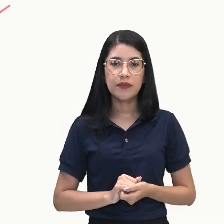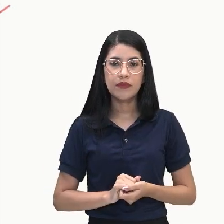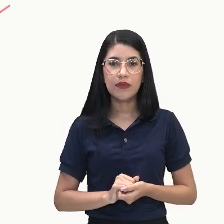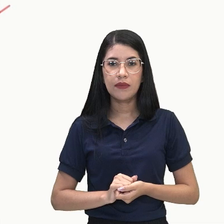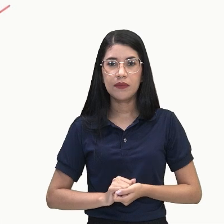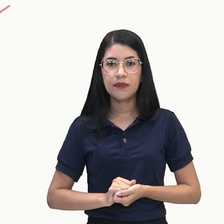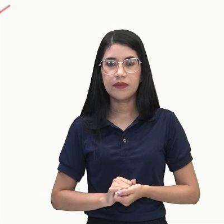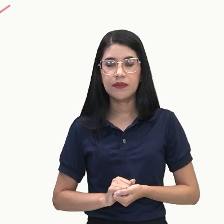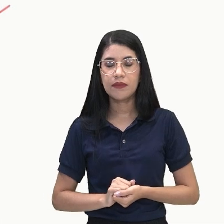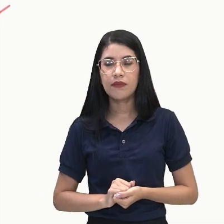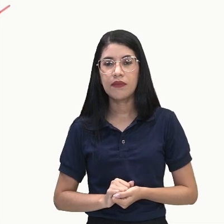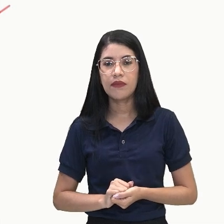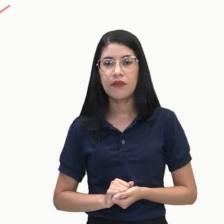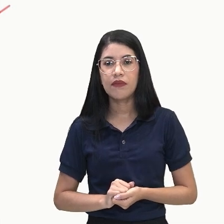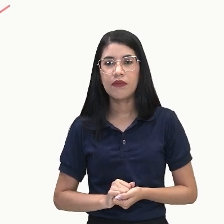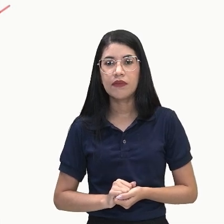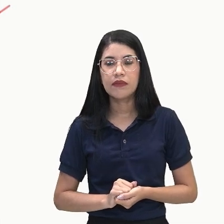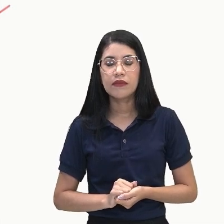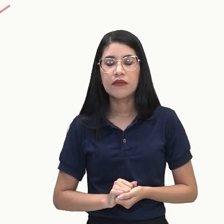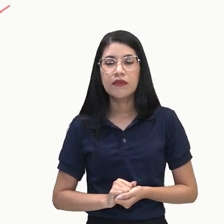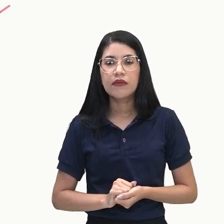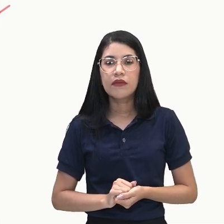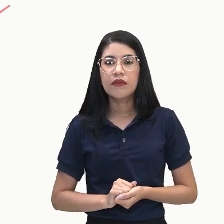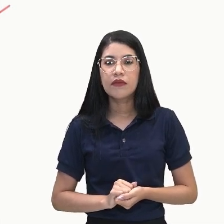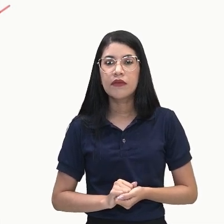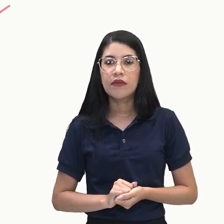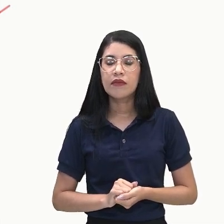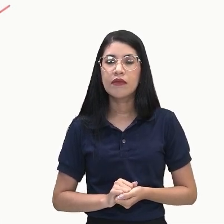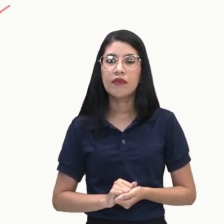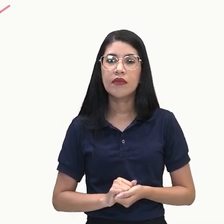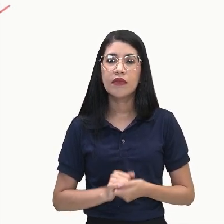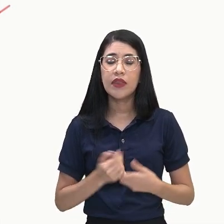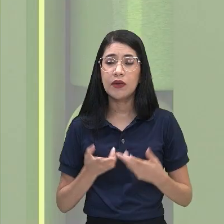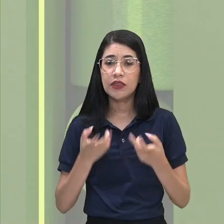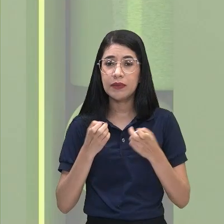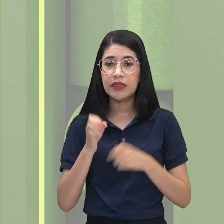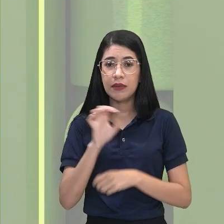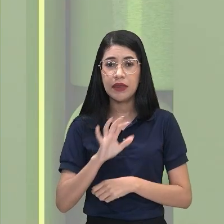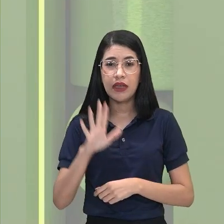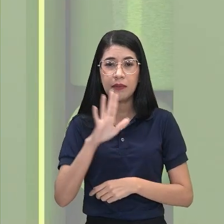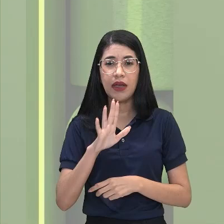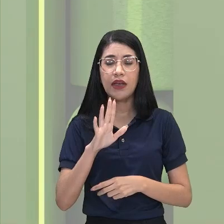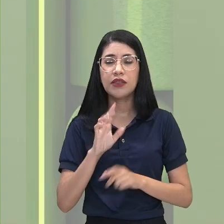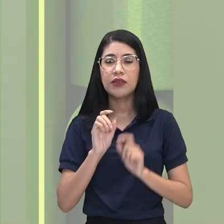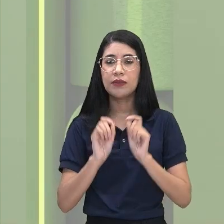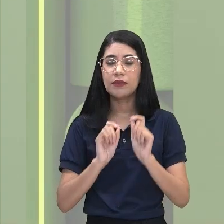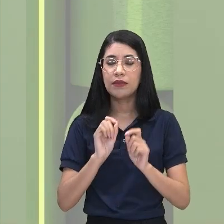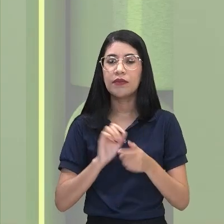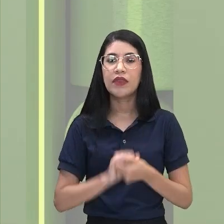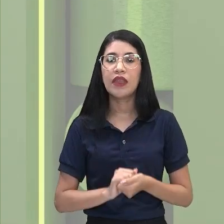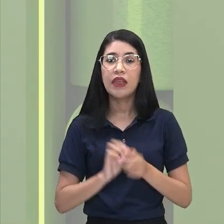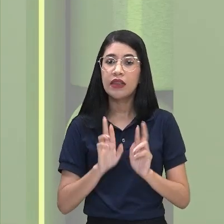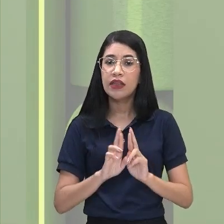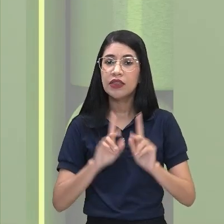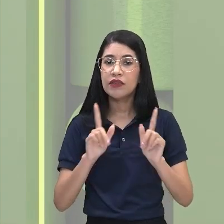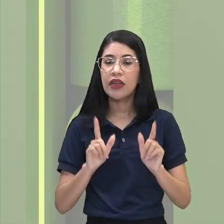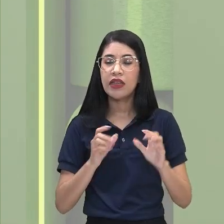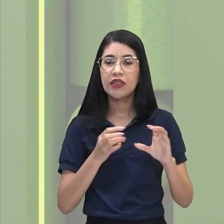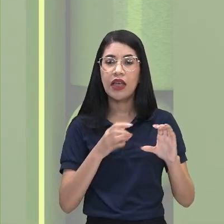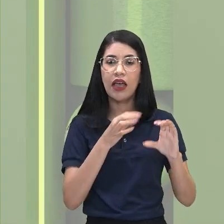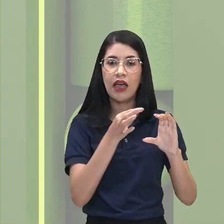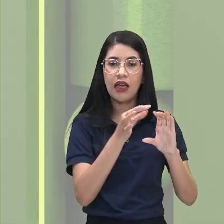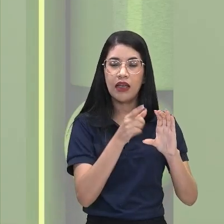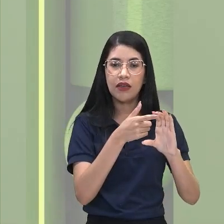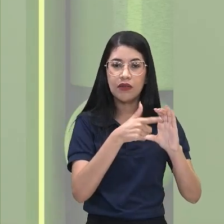nesse tipo de célula. Então, como nós vimos aí nestas duas ilustrações, que diferencia bem as